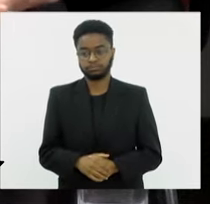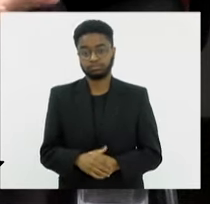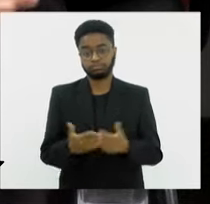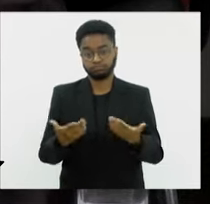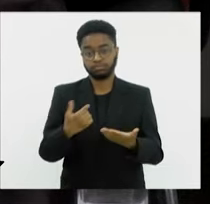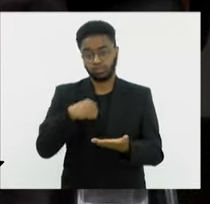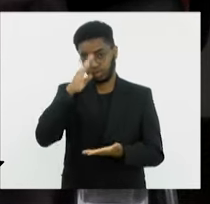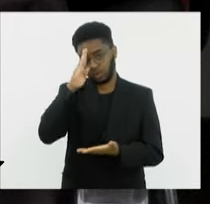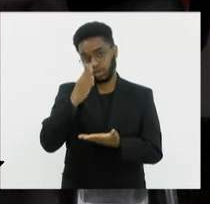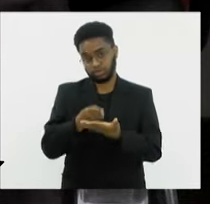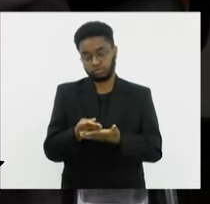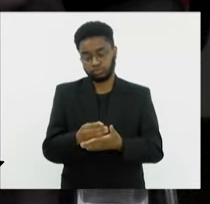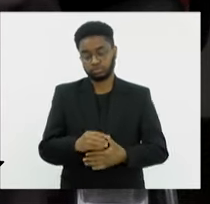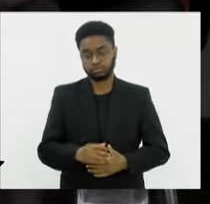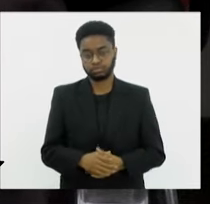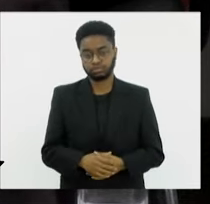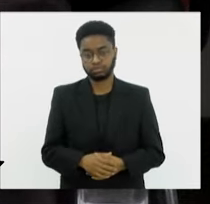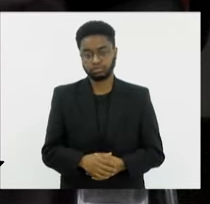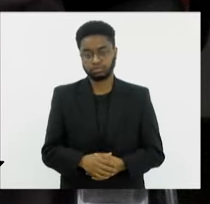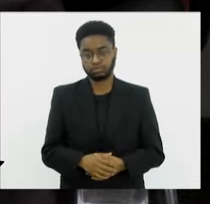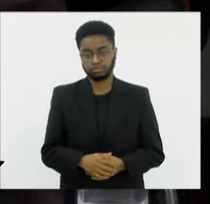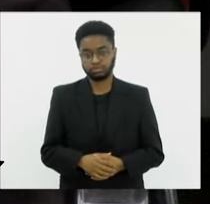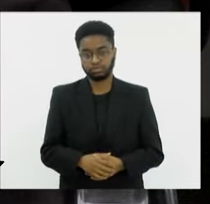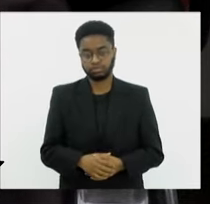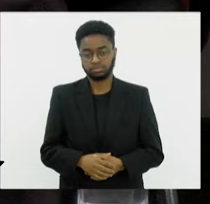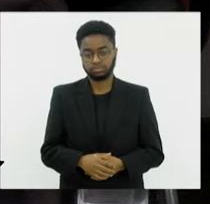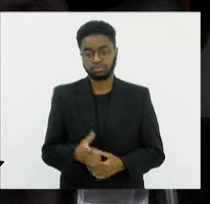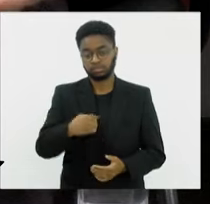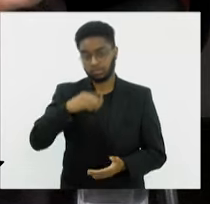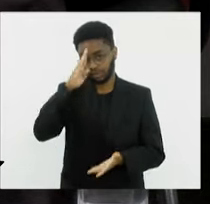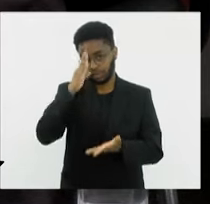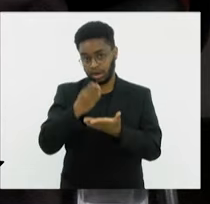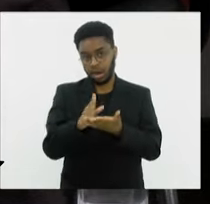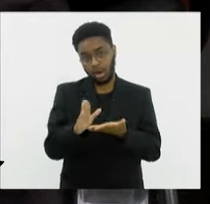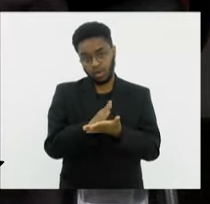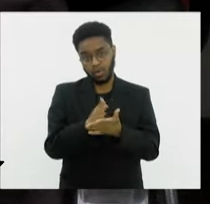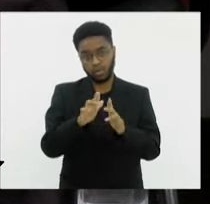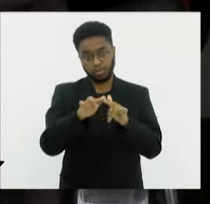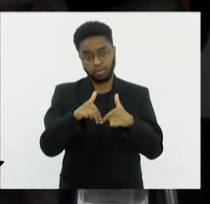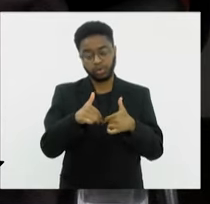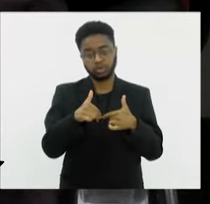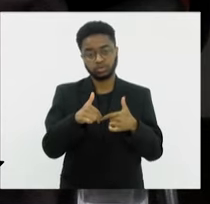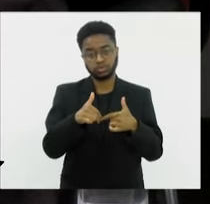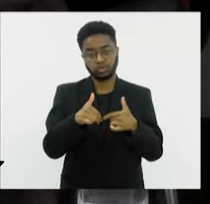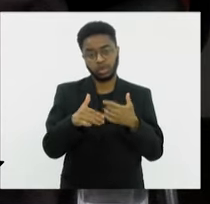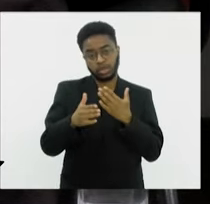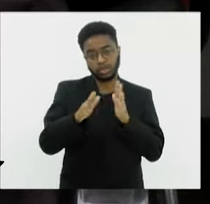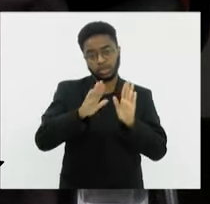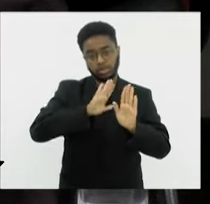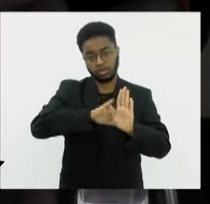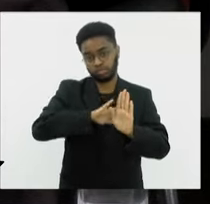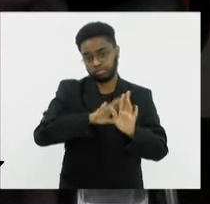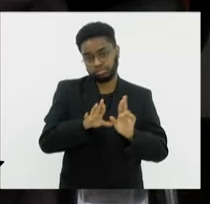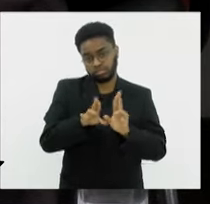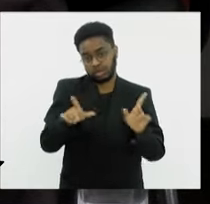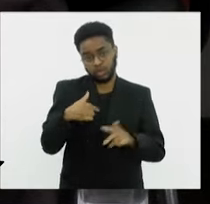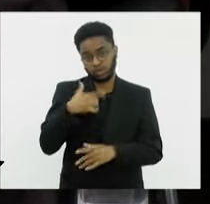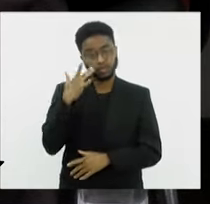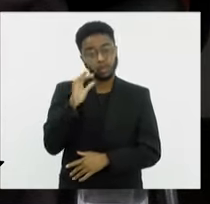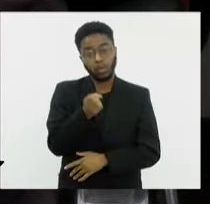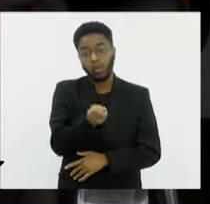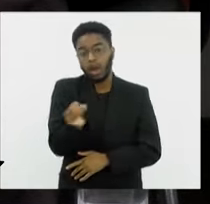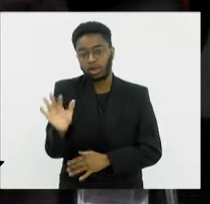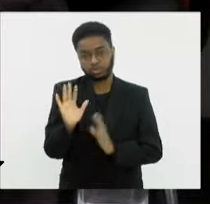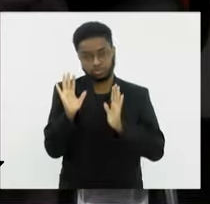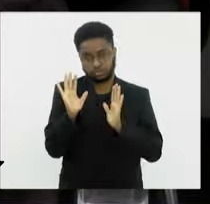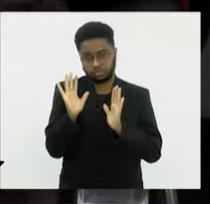Acredito, né, que alguns, por questões políticas e ideológicas, queiram ser contra no mérito. Faz